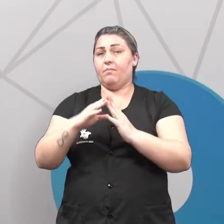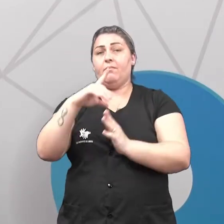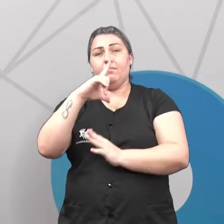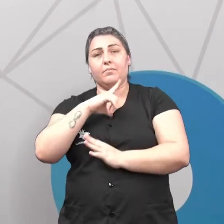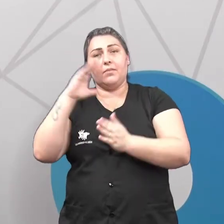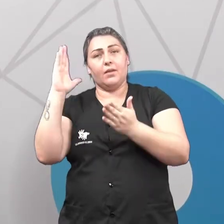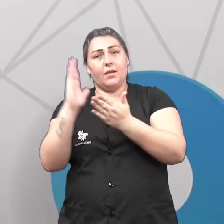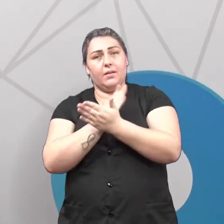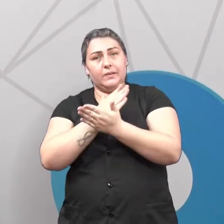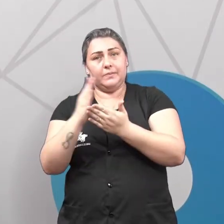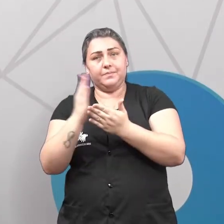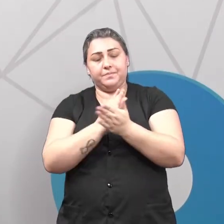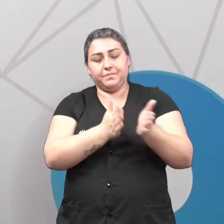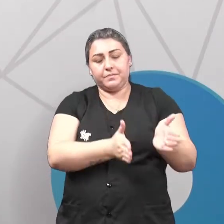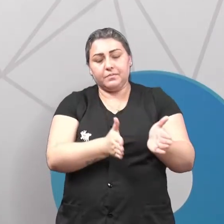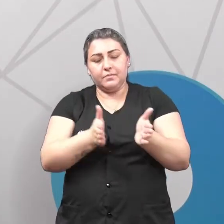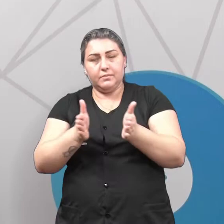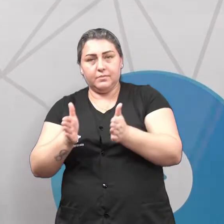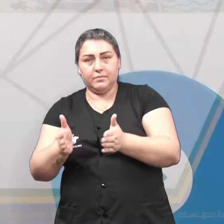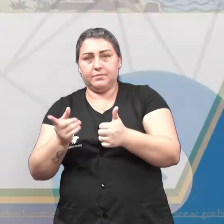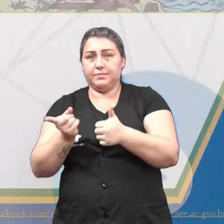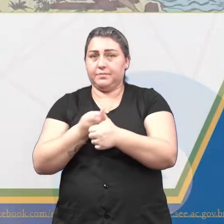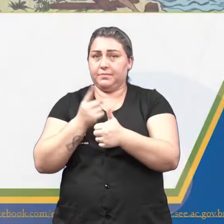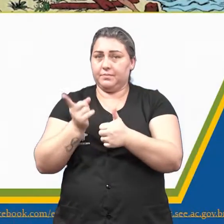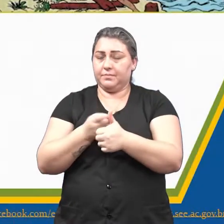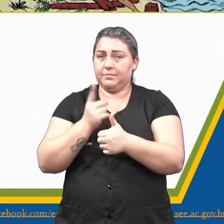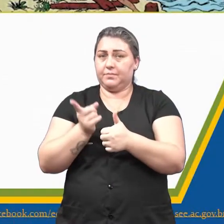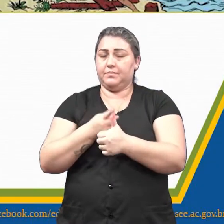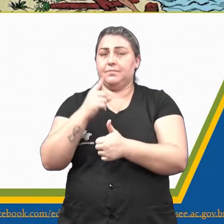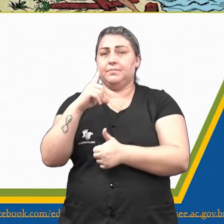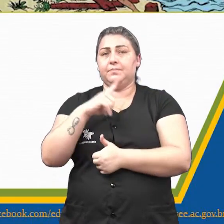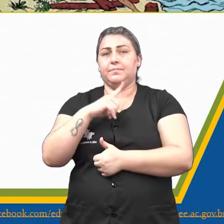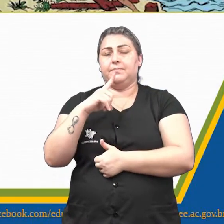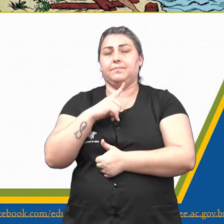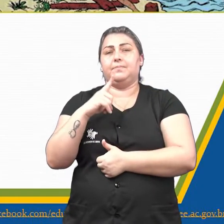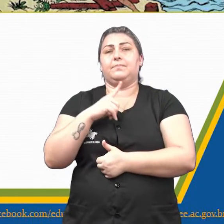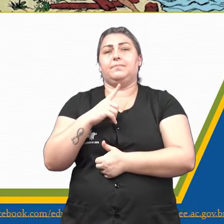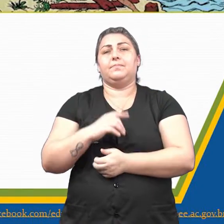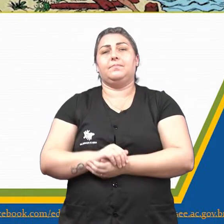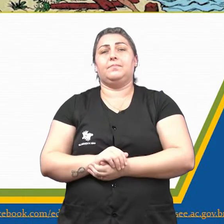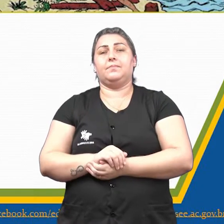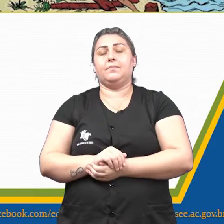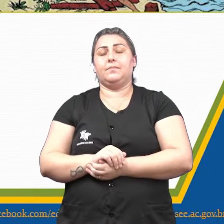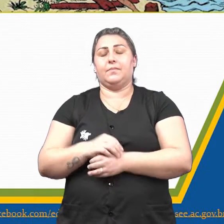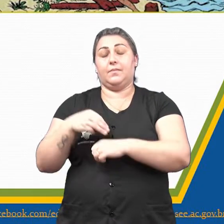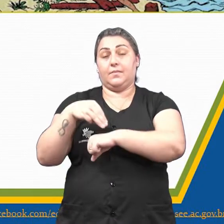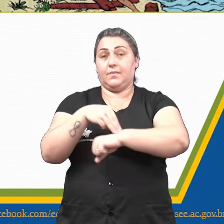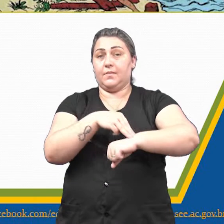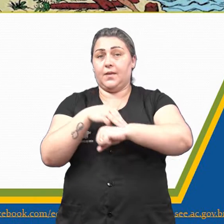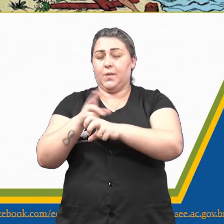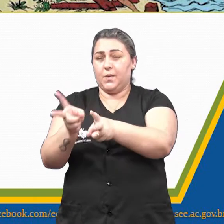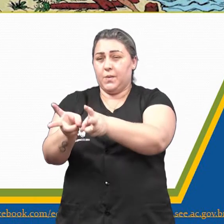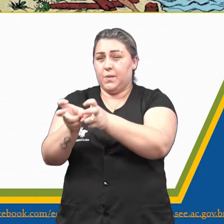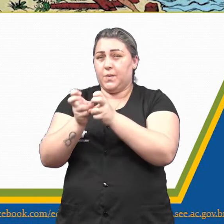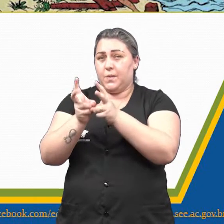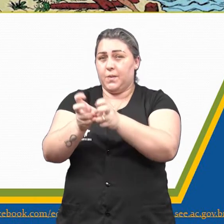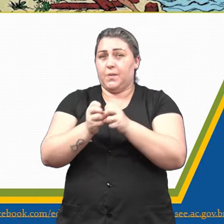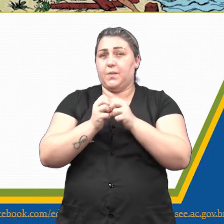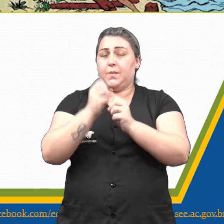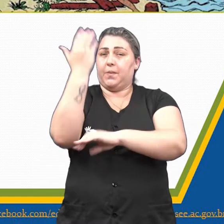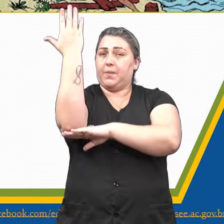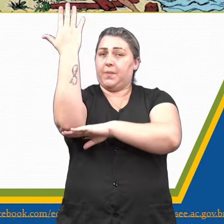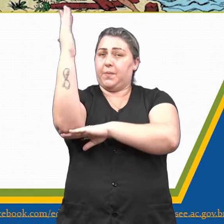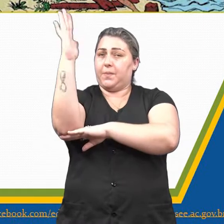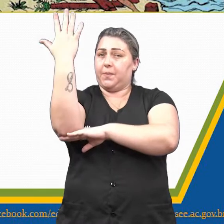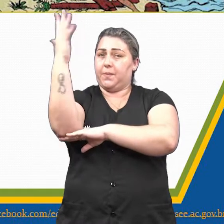ter algumas etapas. Primeiramente, nós vamos ter o primeiro momento, a exploração do pau-brasil.